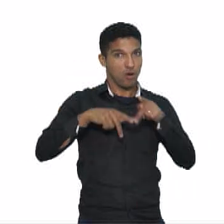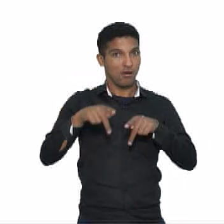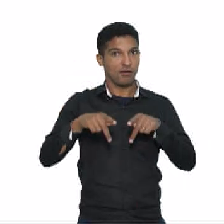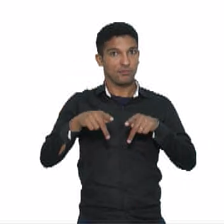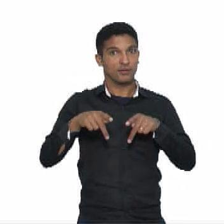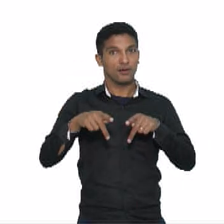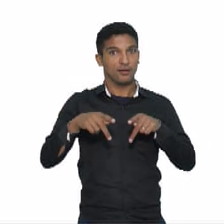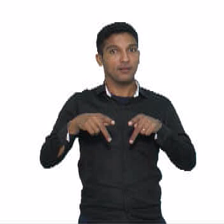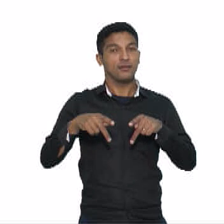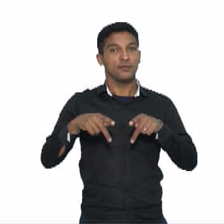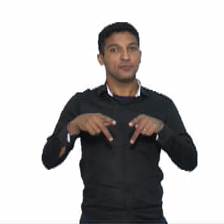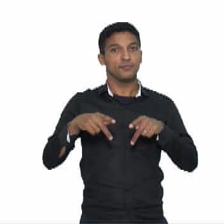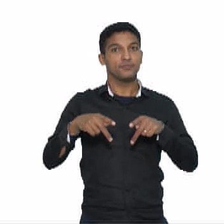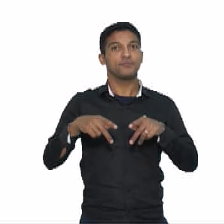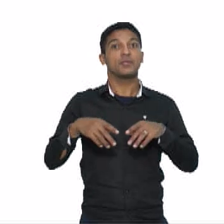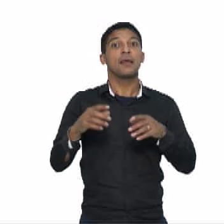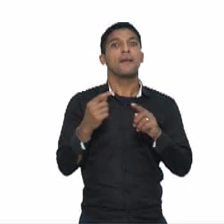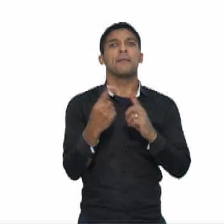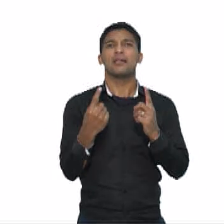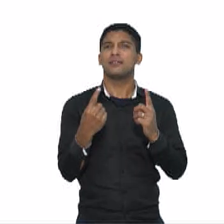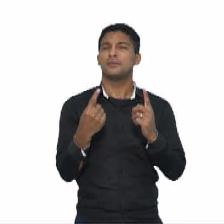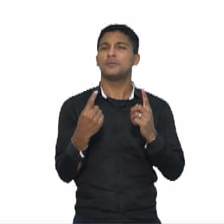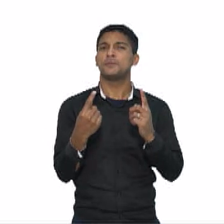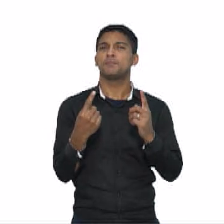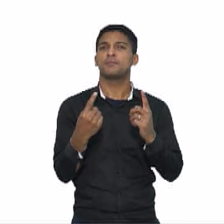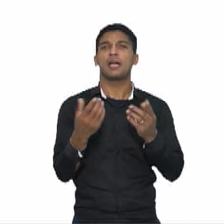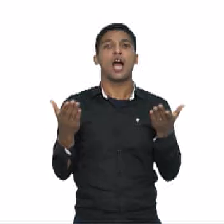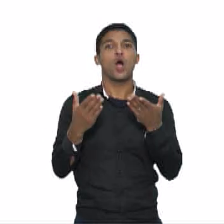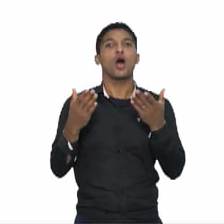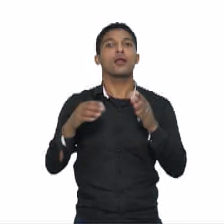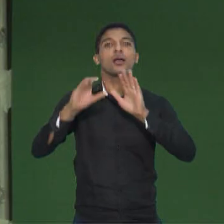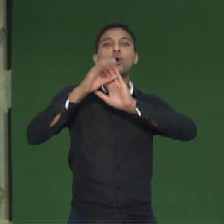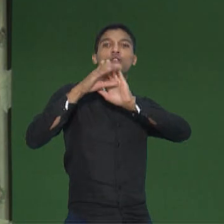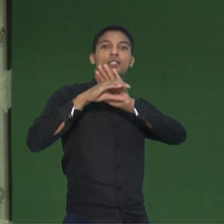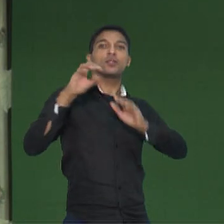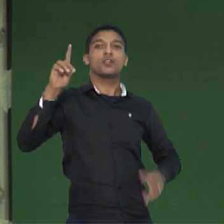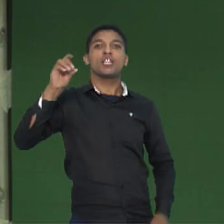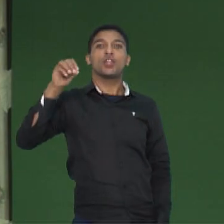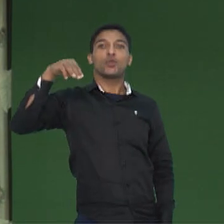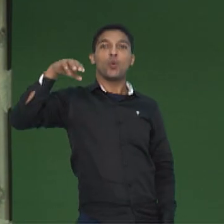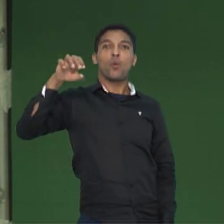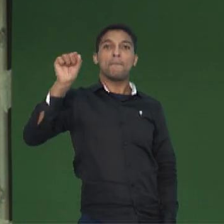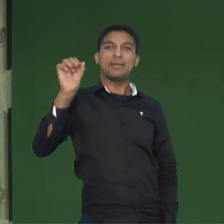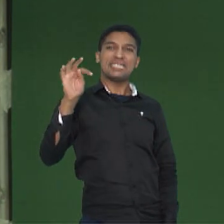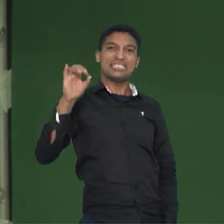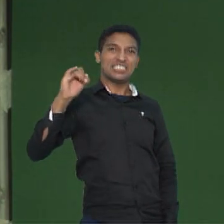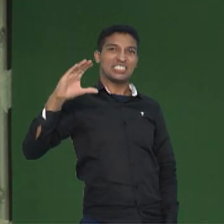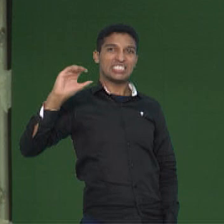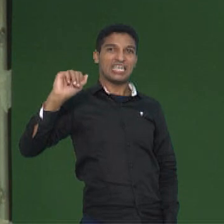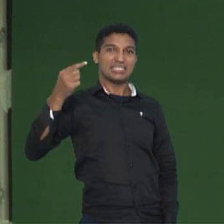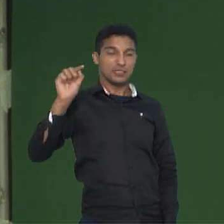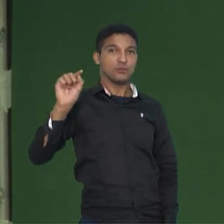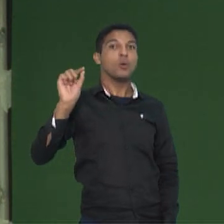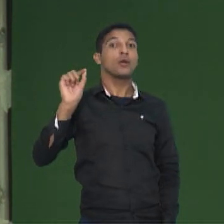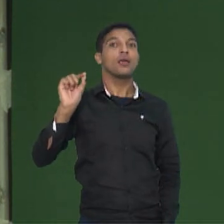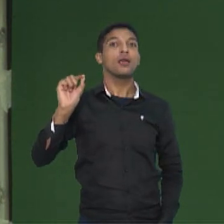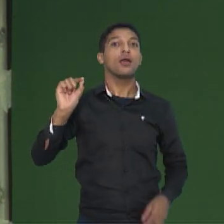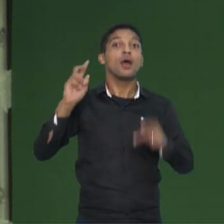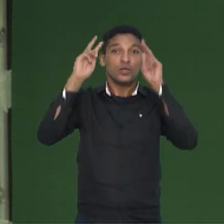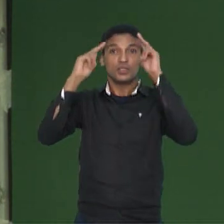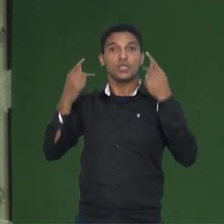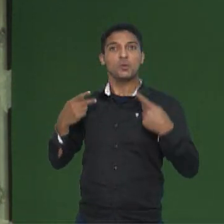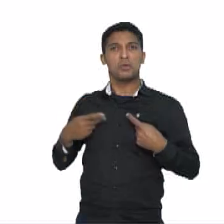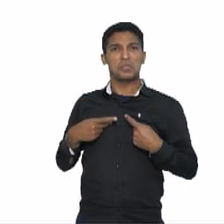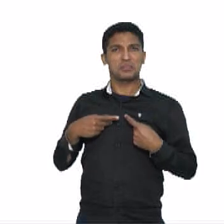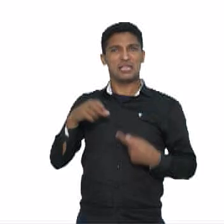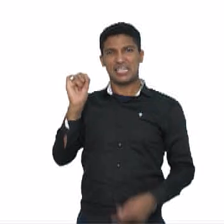quais inicialmente eram considerados seres ignorantes, indolentes, mas que recentemente, em virtude